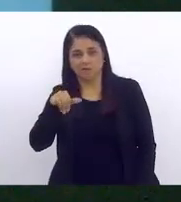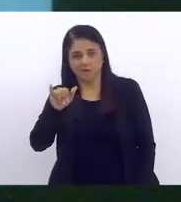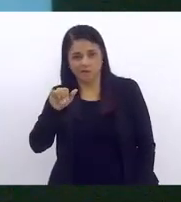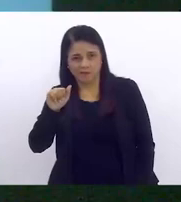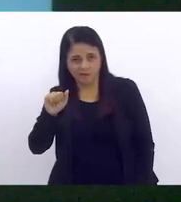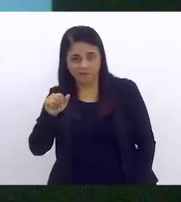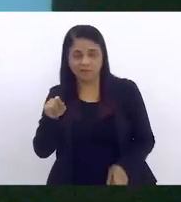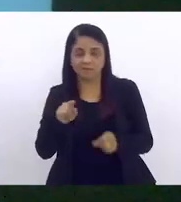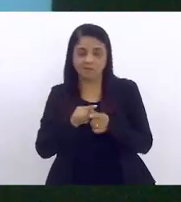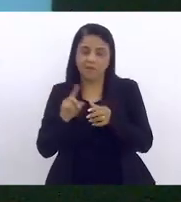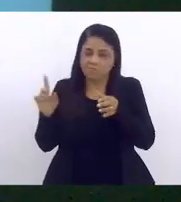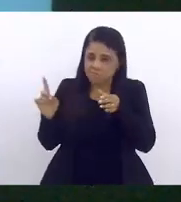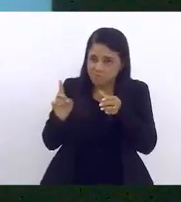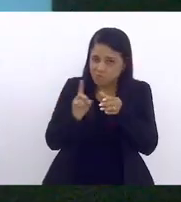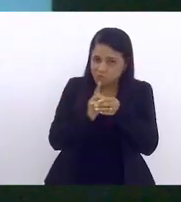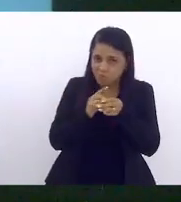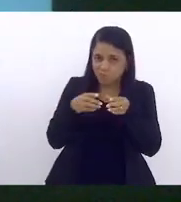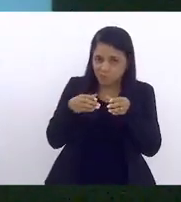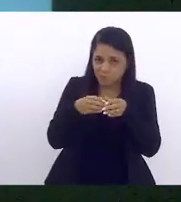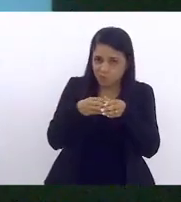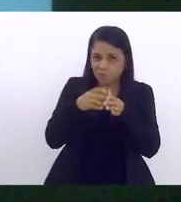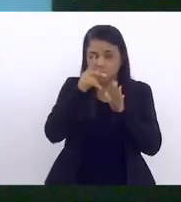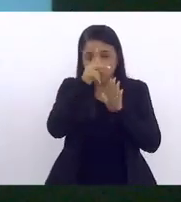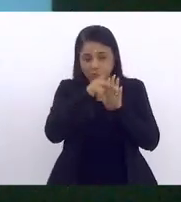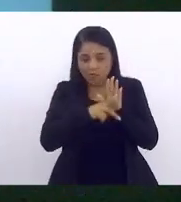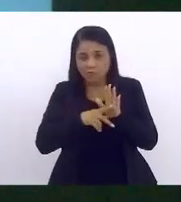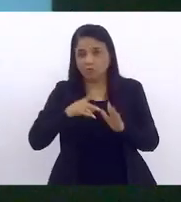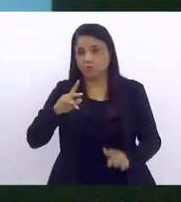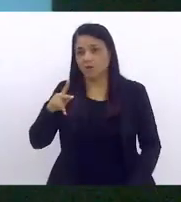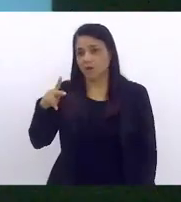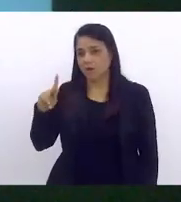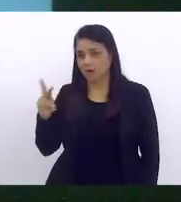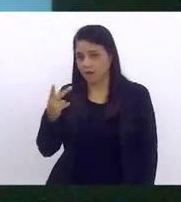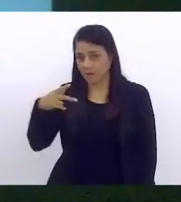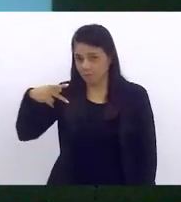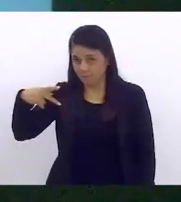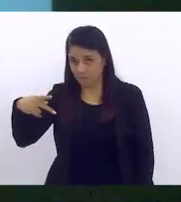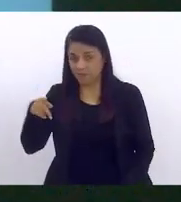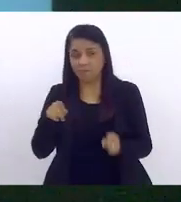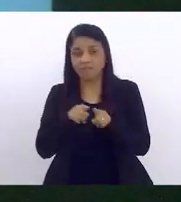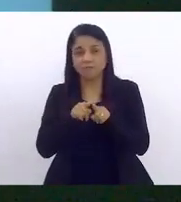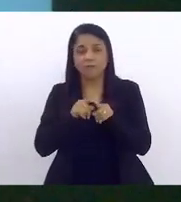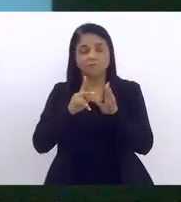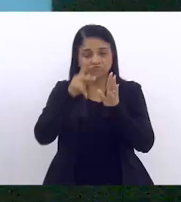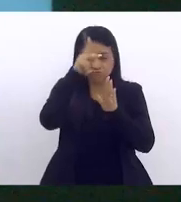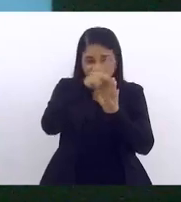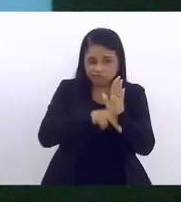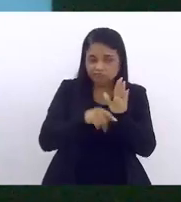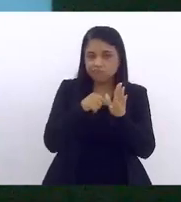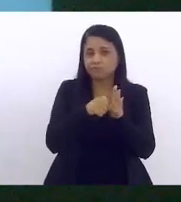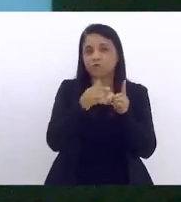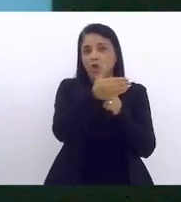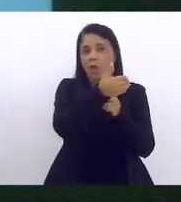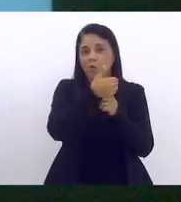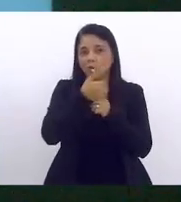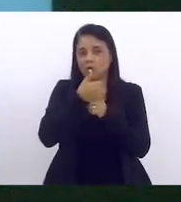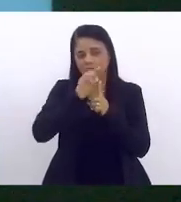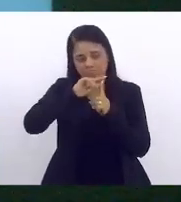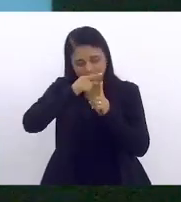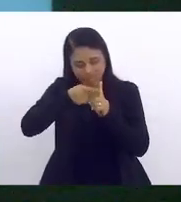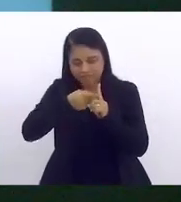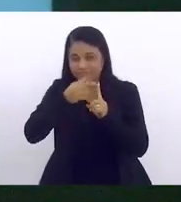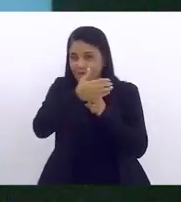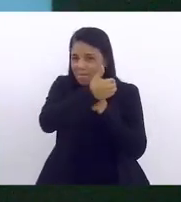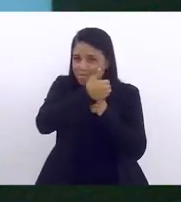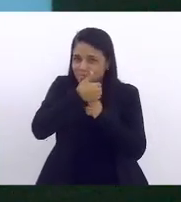tanto aqui no projeto da HP, quanto na construção do projeto Acolher Gestante.